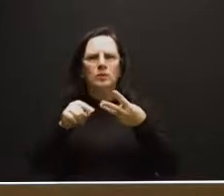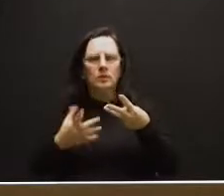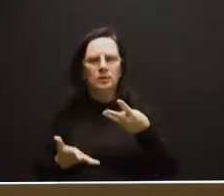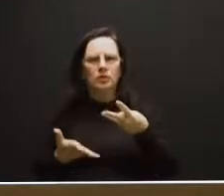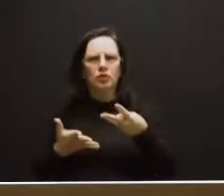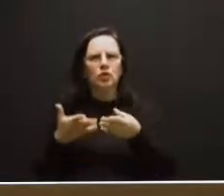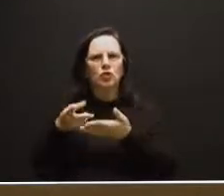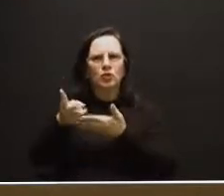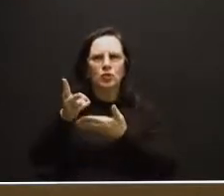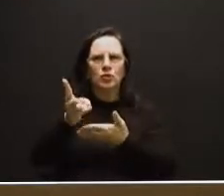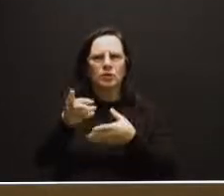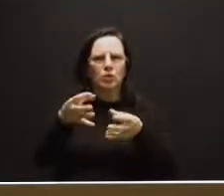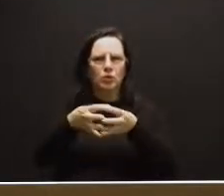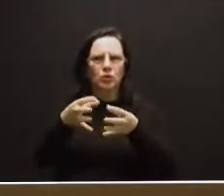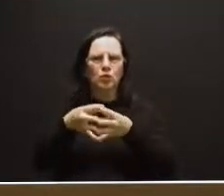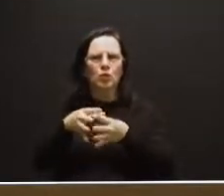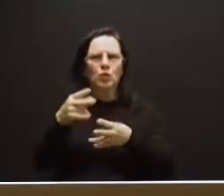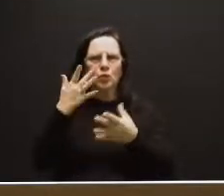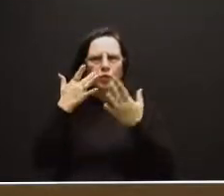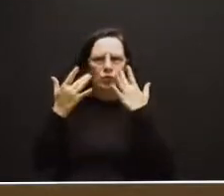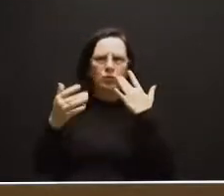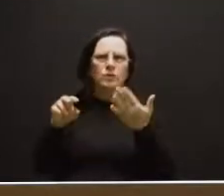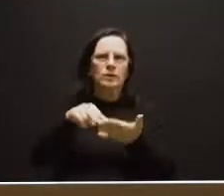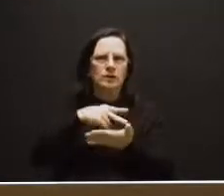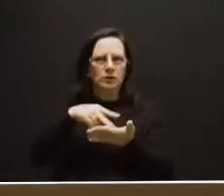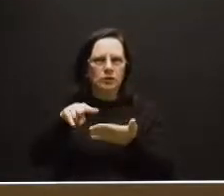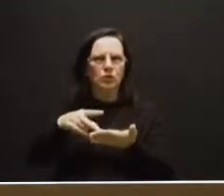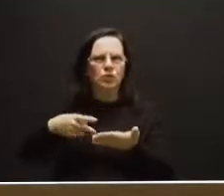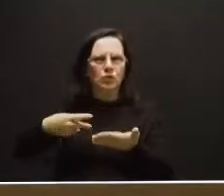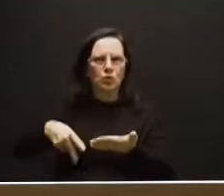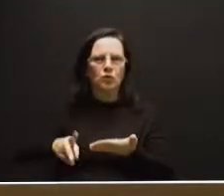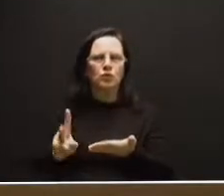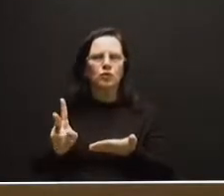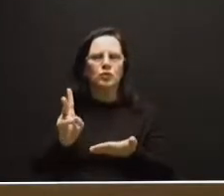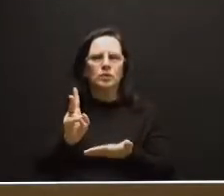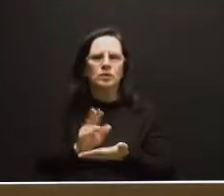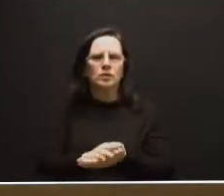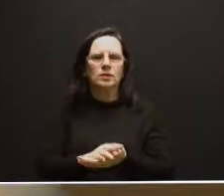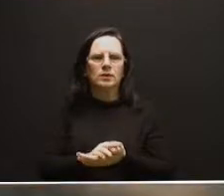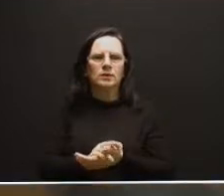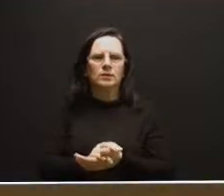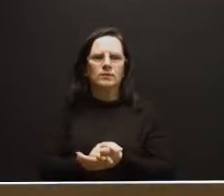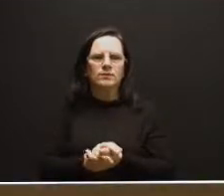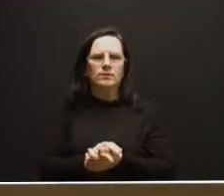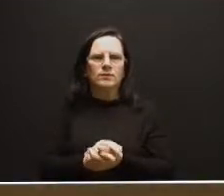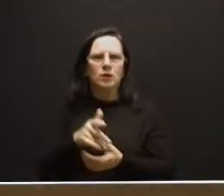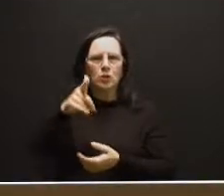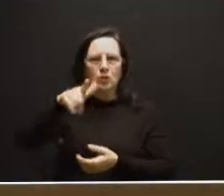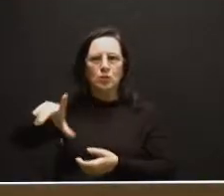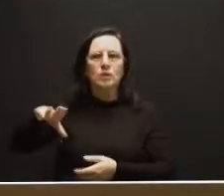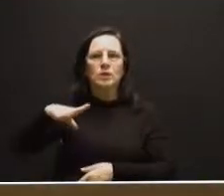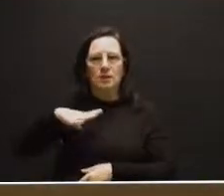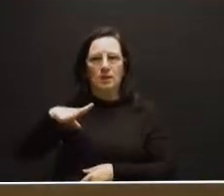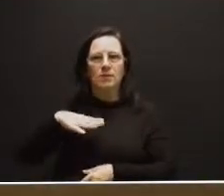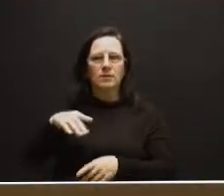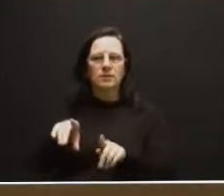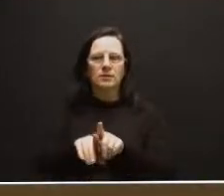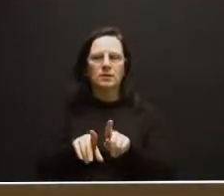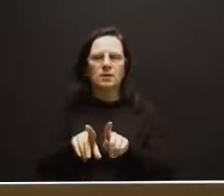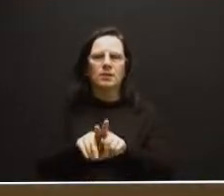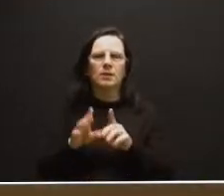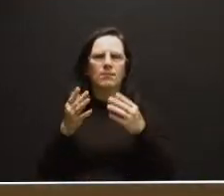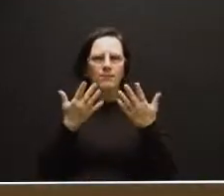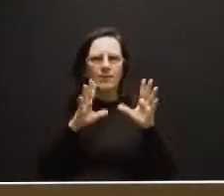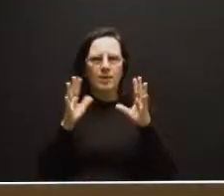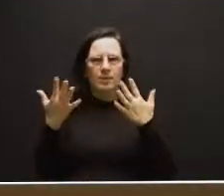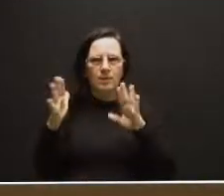da continuidade dos grupos artísticos artes em nossa cidade em uma nova modalidade que está sendo seguido e vários outros municípios então parabéns